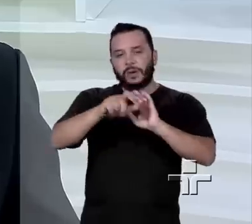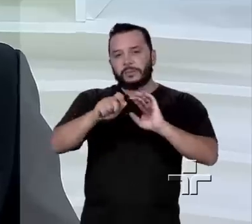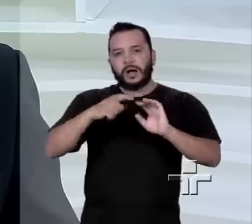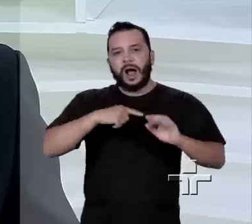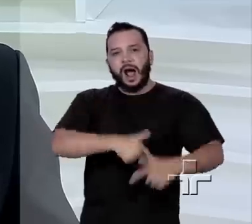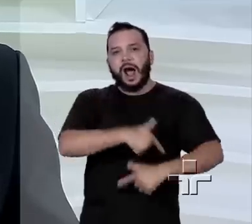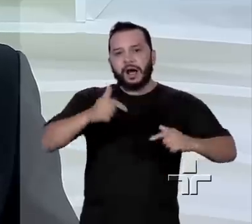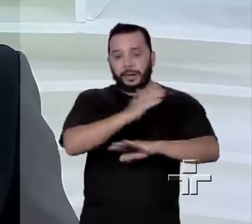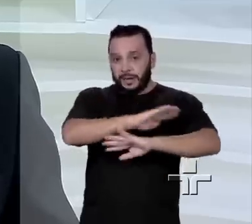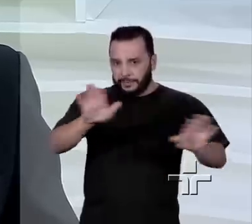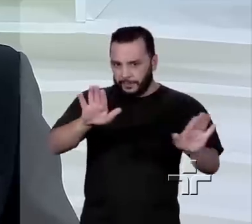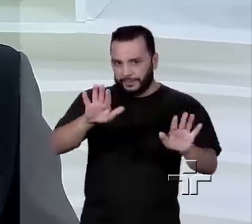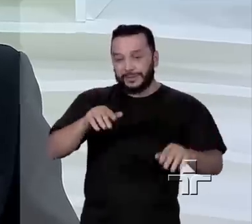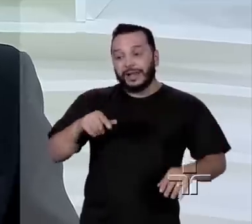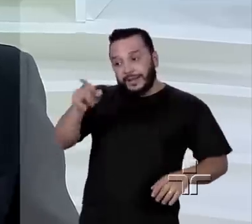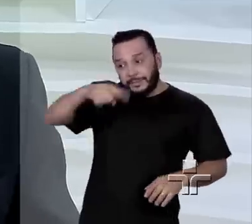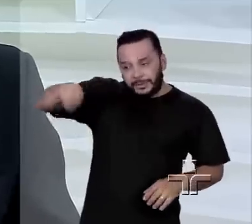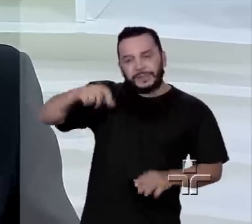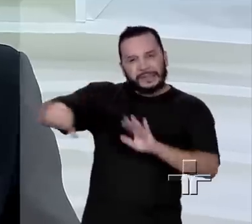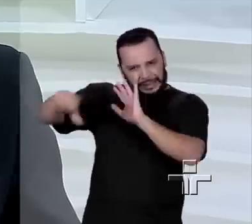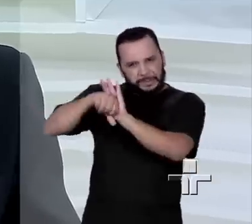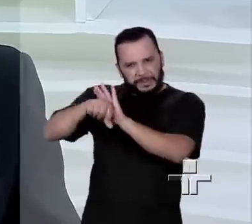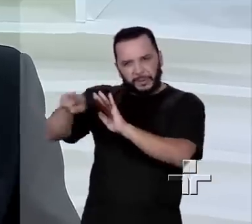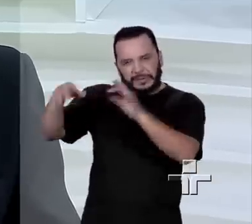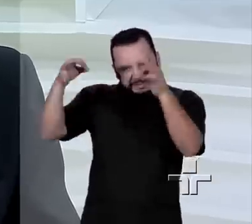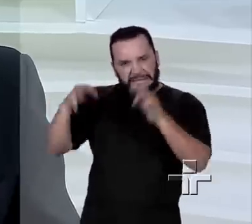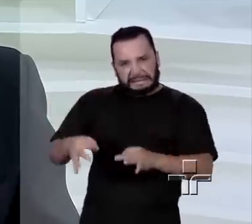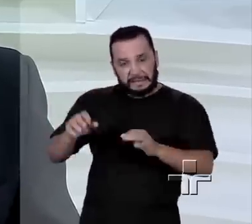categorias especiais, por exemplo, policiais, juízes, militares,